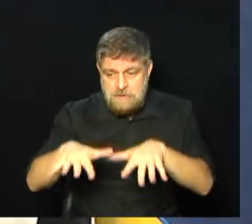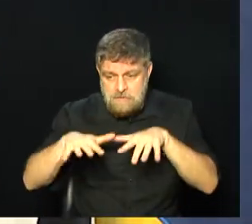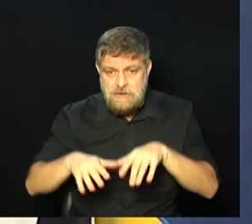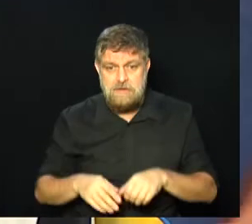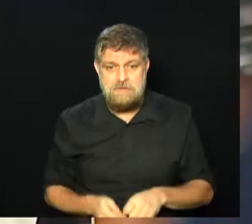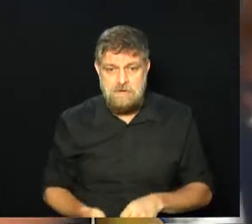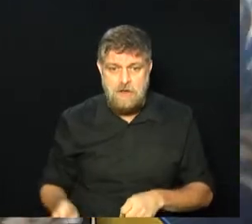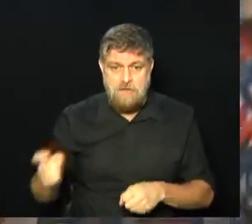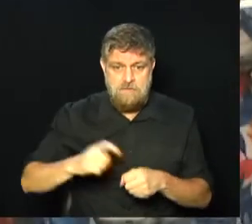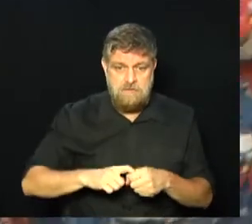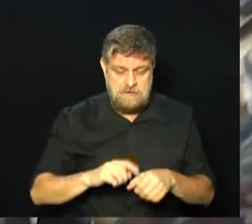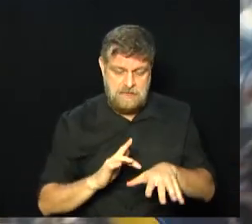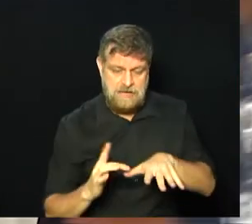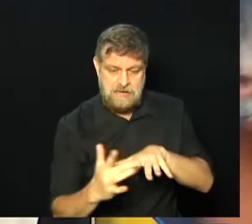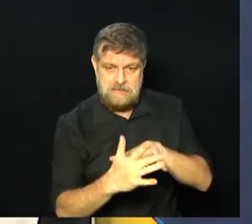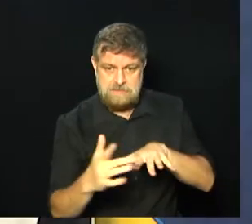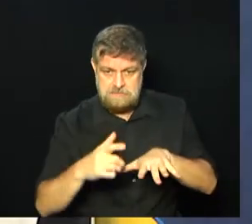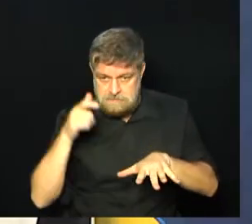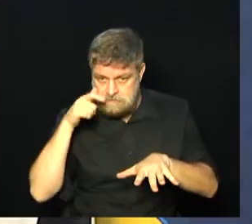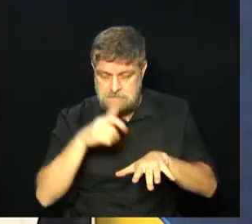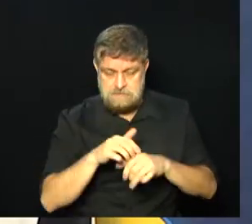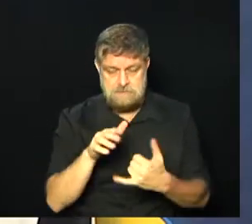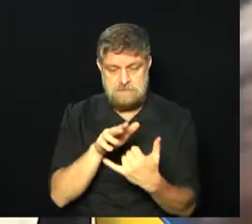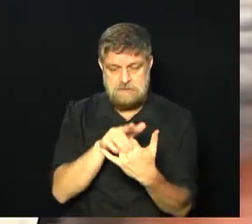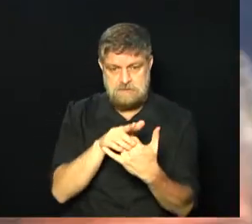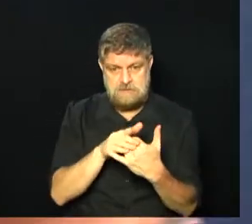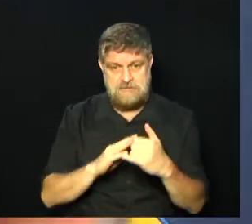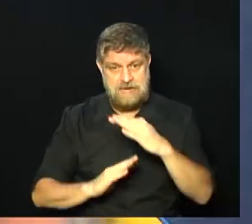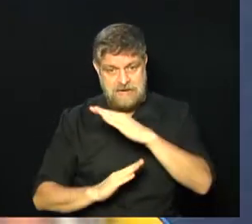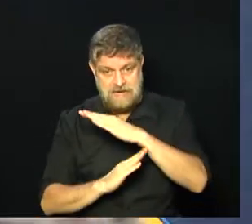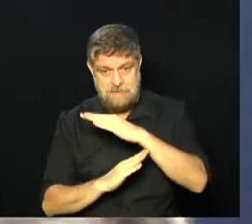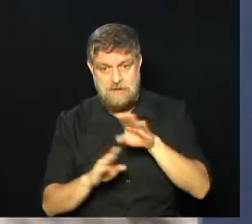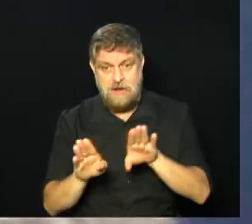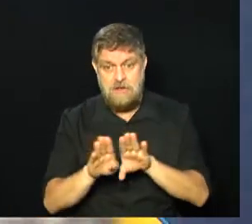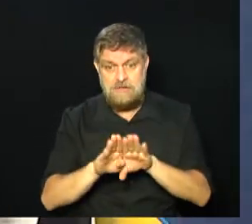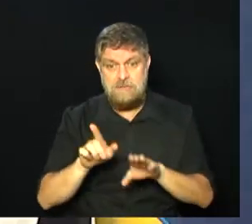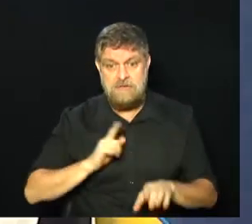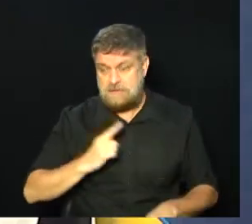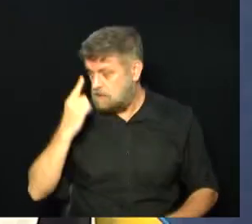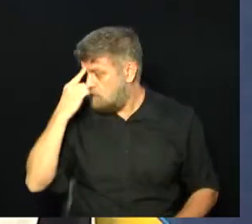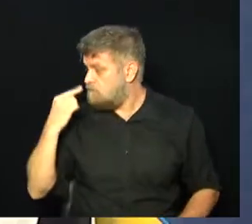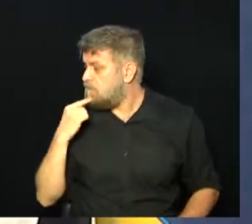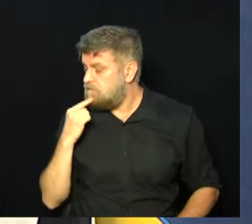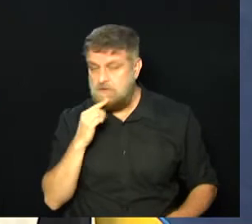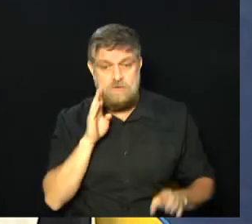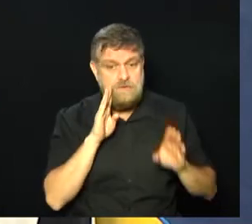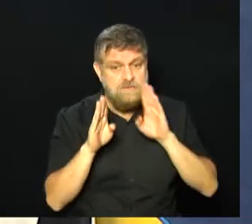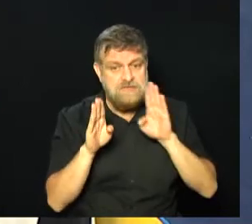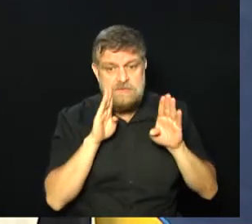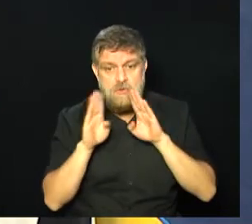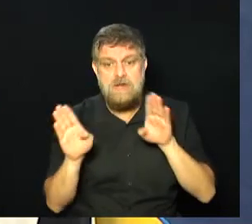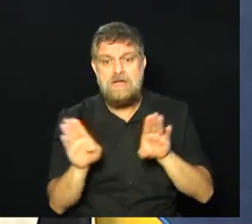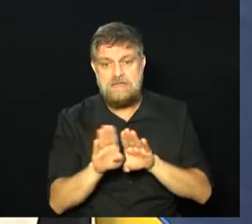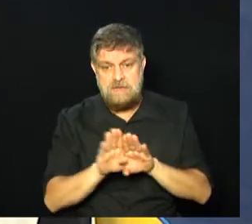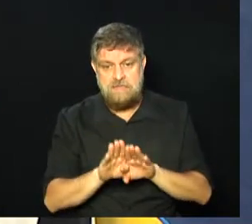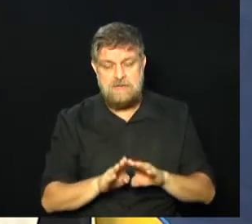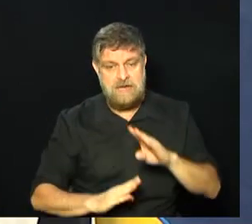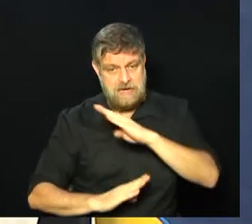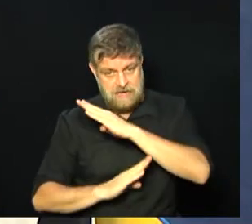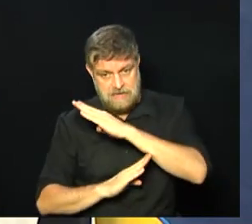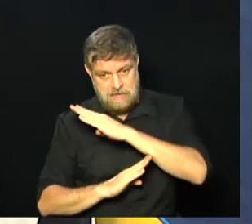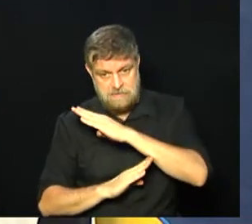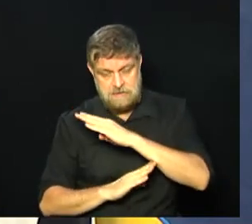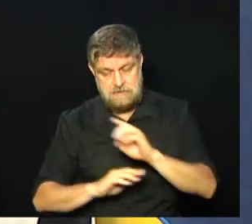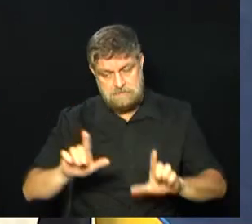nossas redes sociais, no nosso canal do YouTube TV Câmara Campinas ou ainda no nosso perfil do Facebook, também TV Câmara Campinas. Você